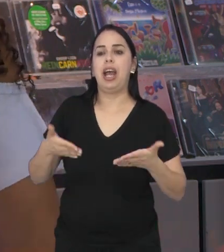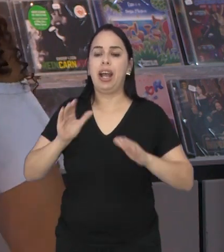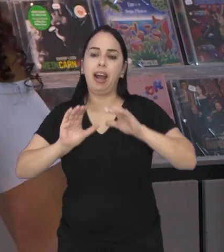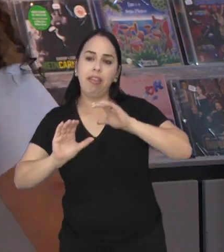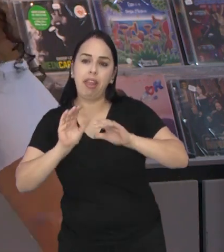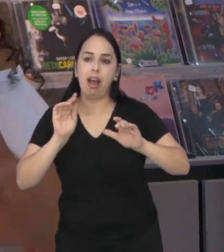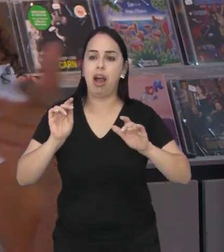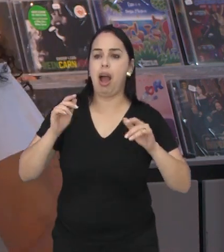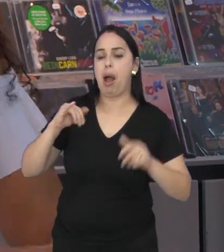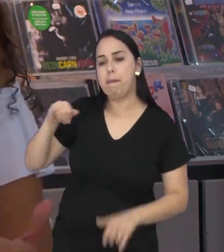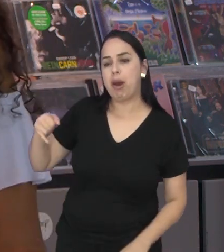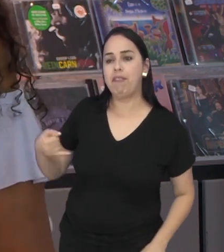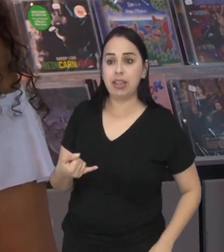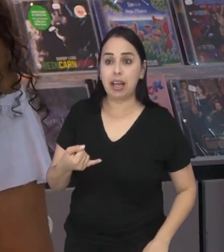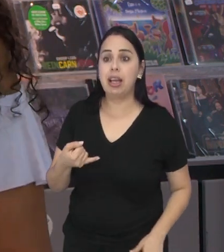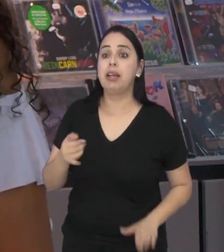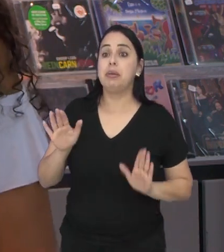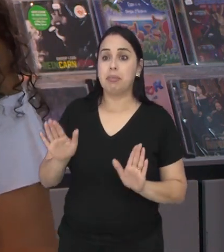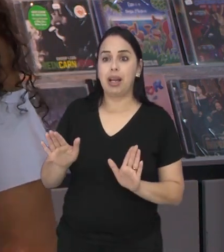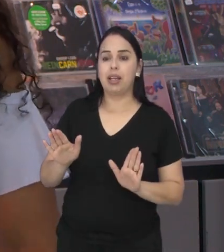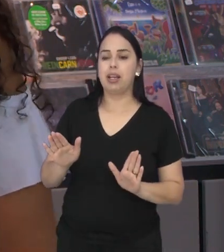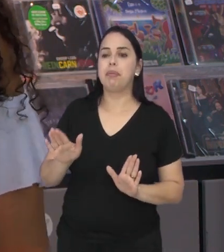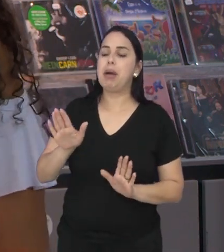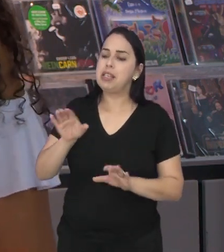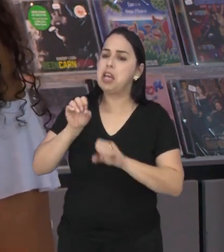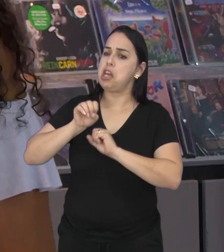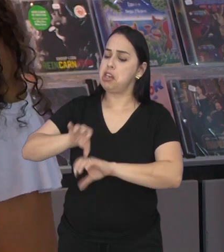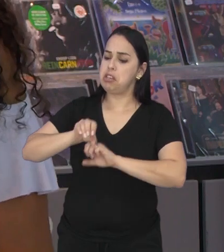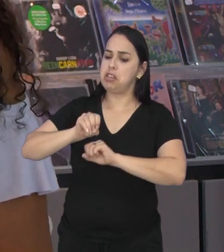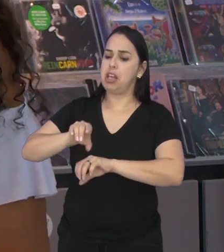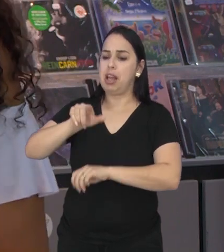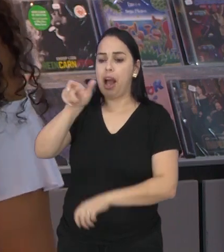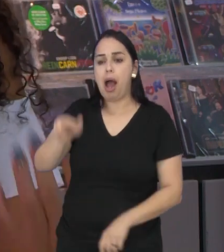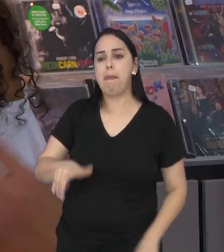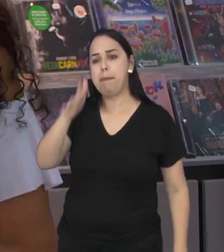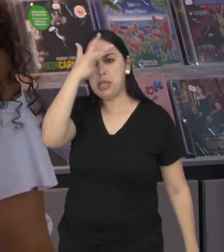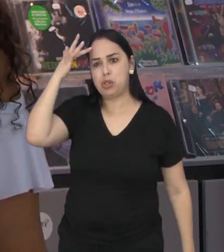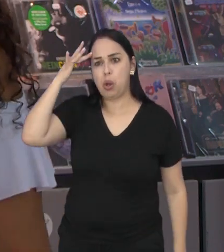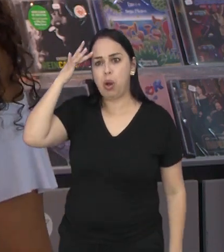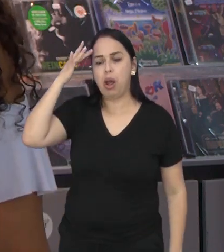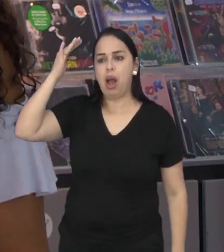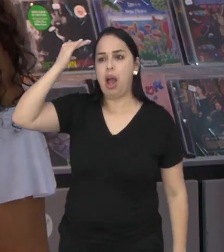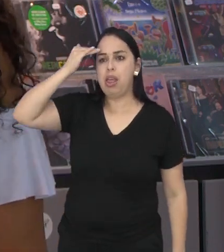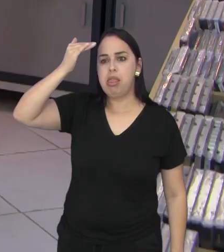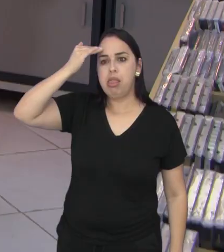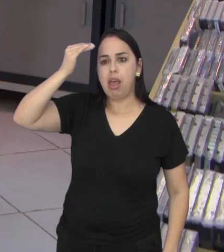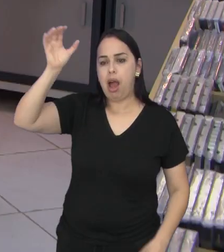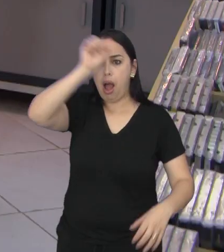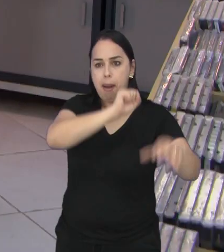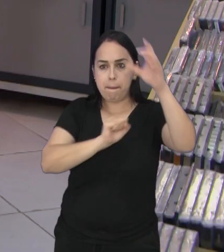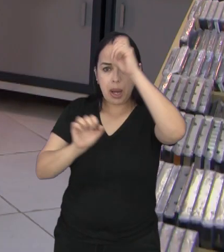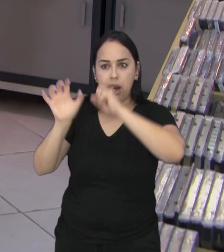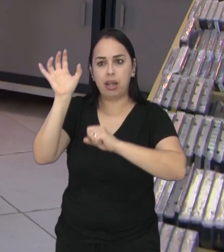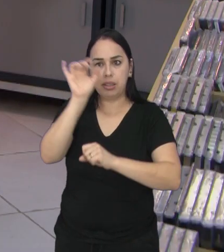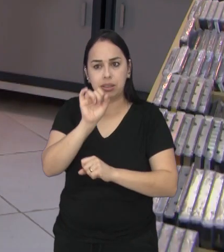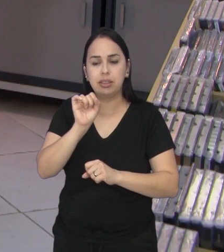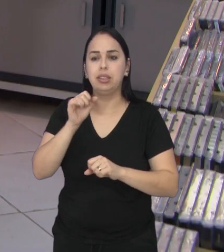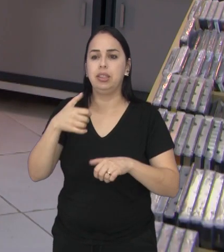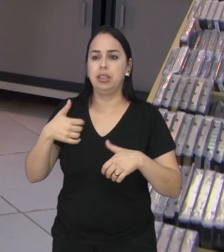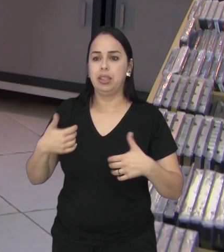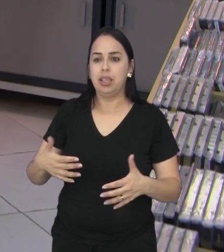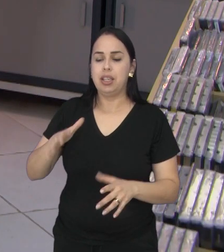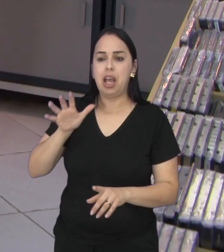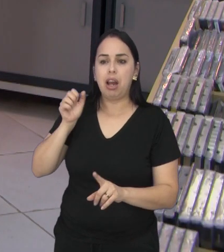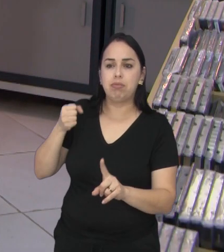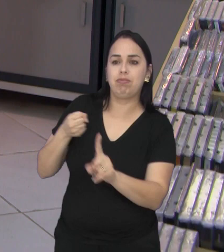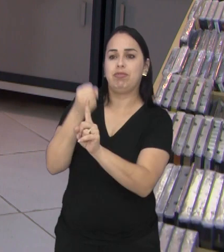chegar, cantar, curtir, né? É uma coisa para formação mesmo, para aquela pessoa levar aquilo para casa e de